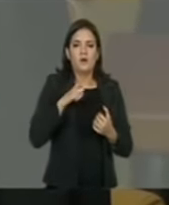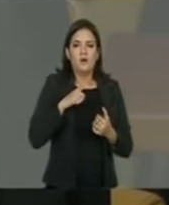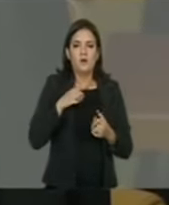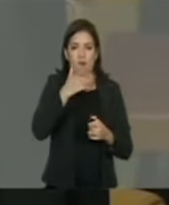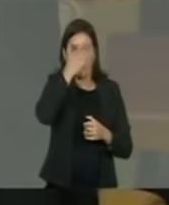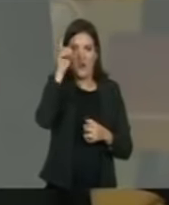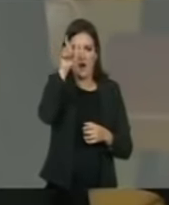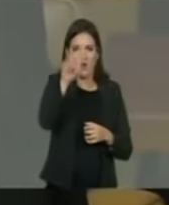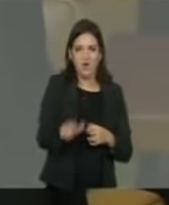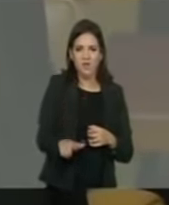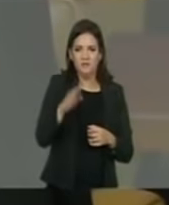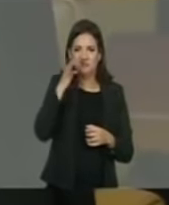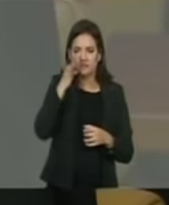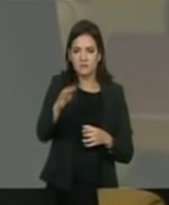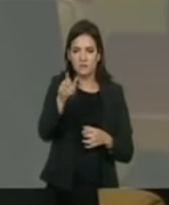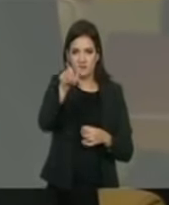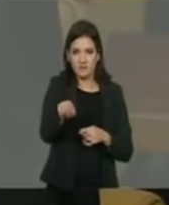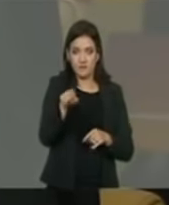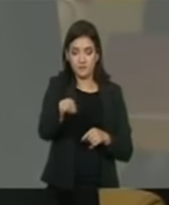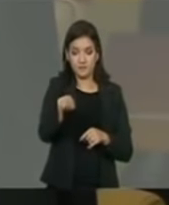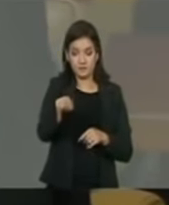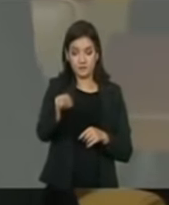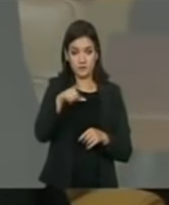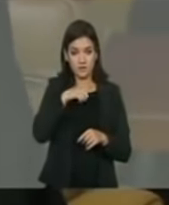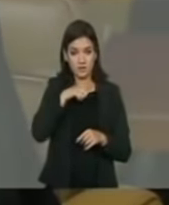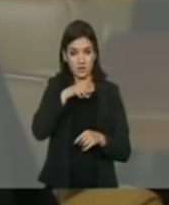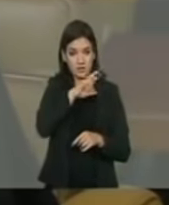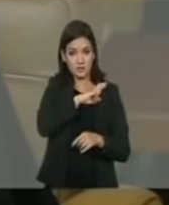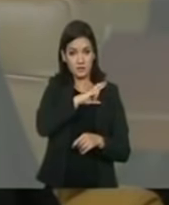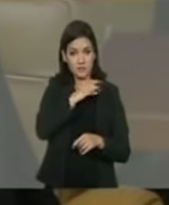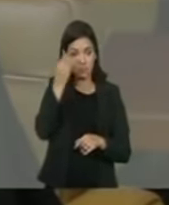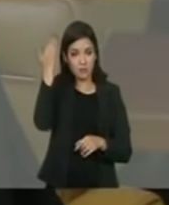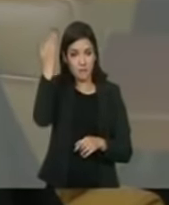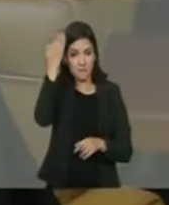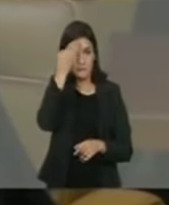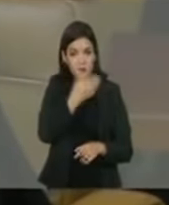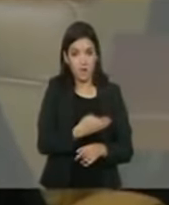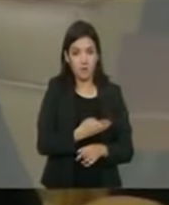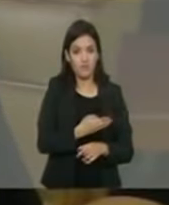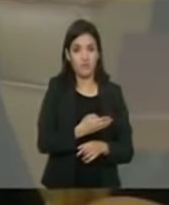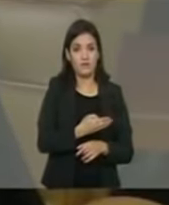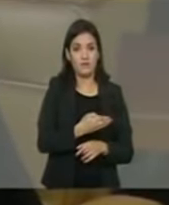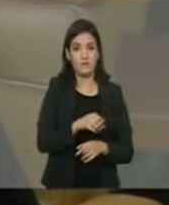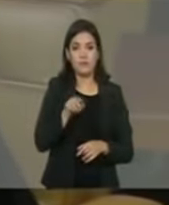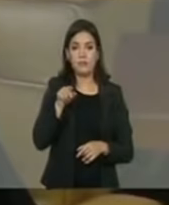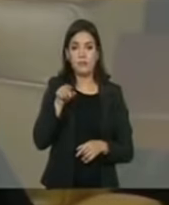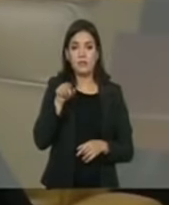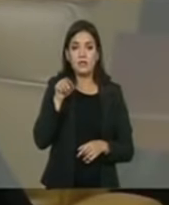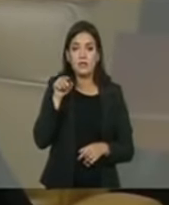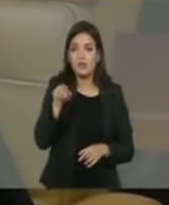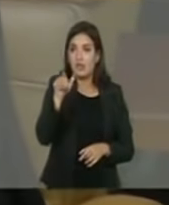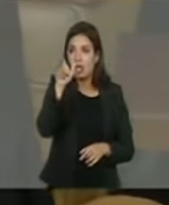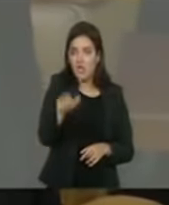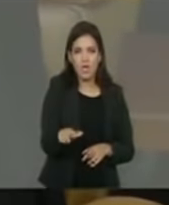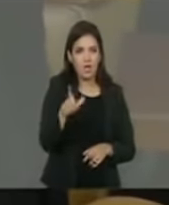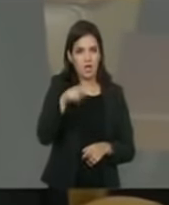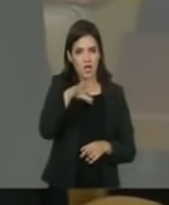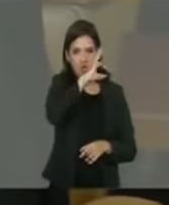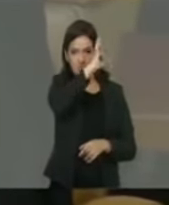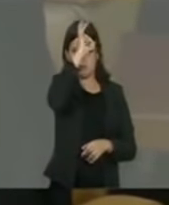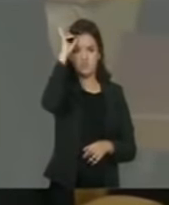nesses processos o dever de provar em sede penal que ele acusado não era culpado